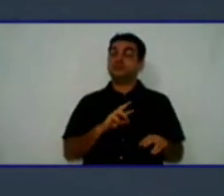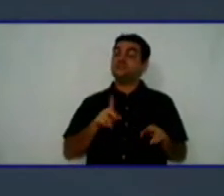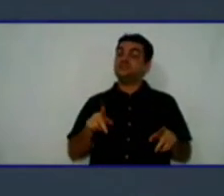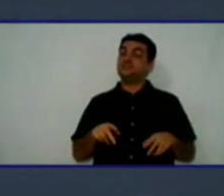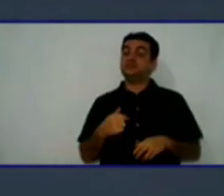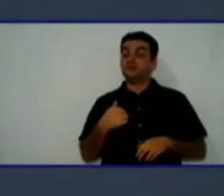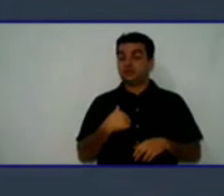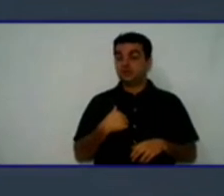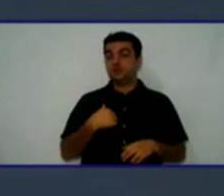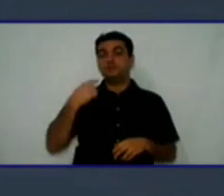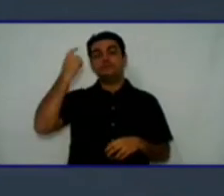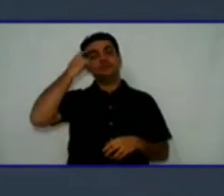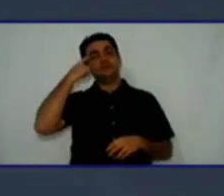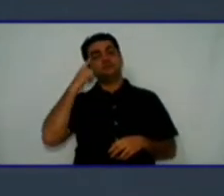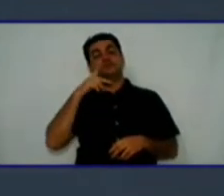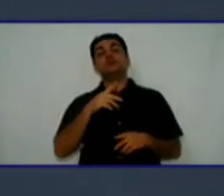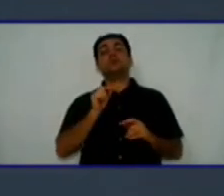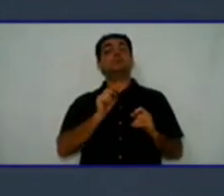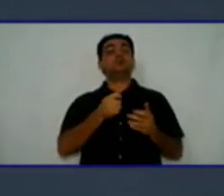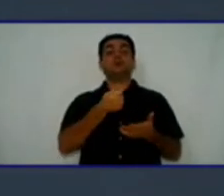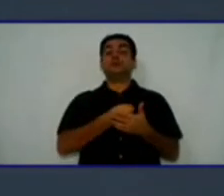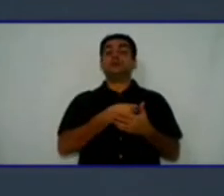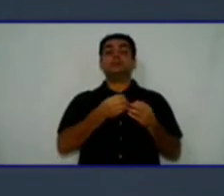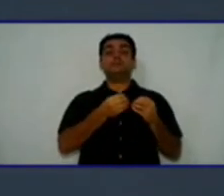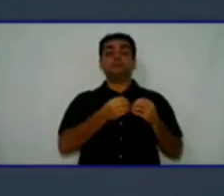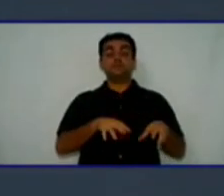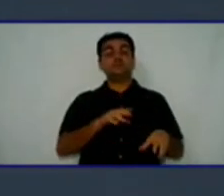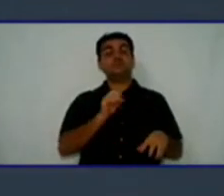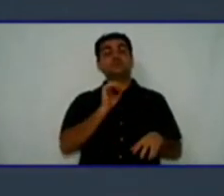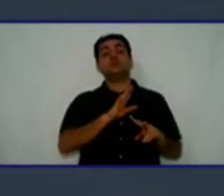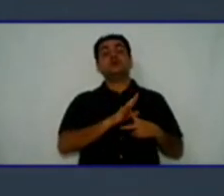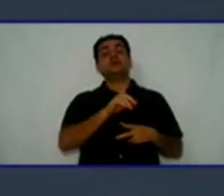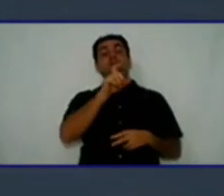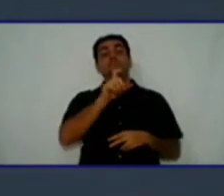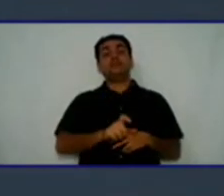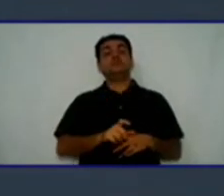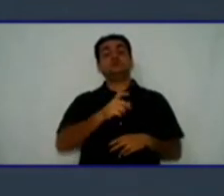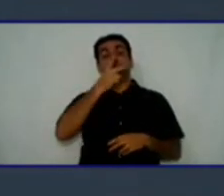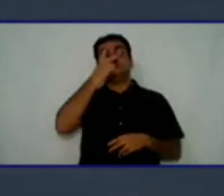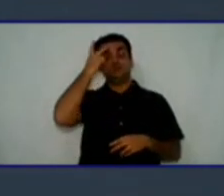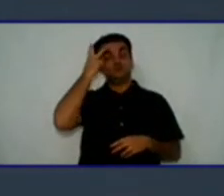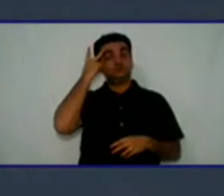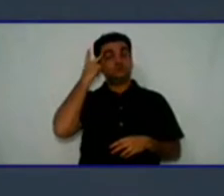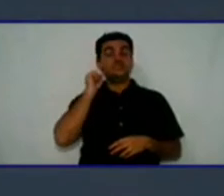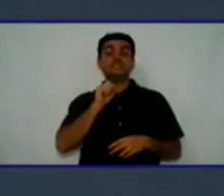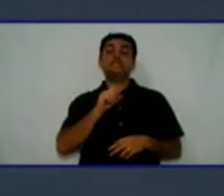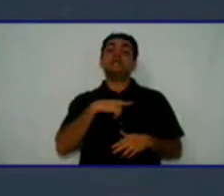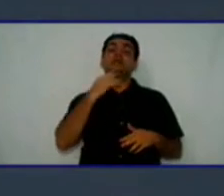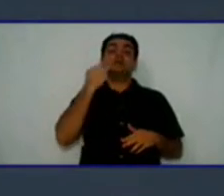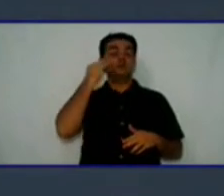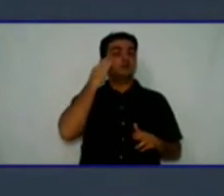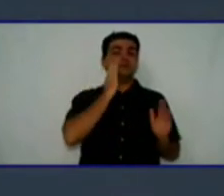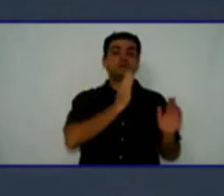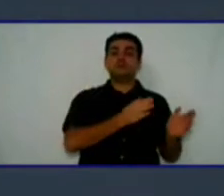meu ver, só pode onerar o patrimônio do prestador quando